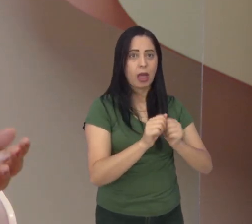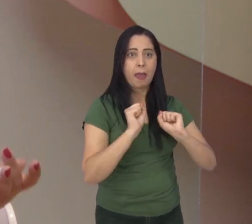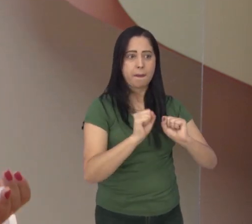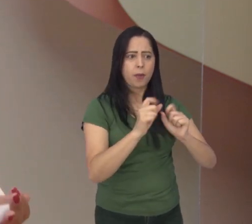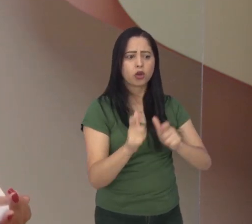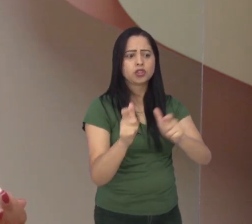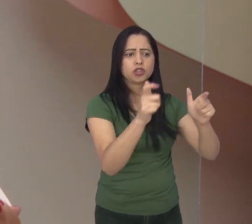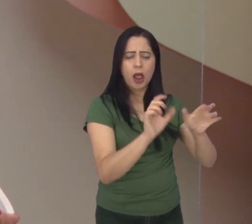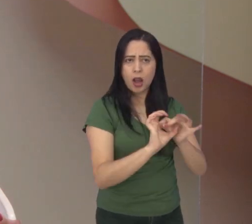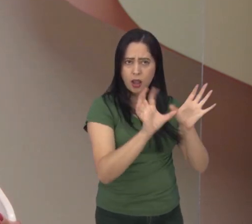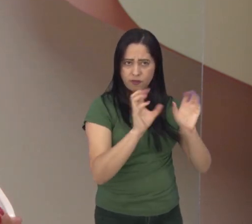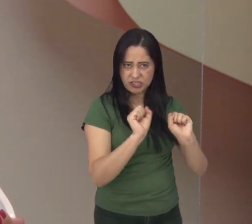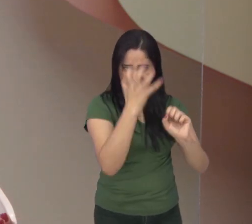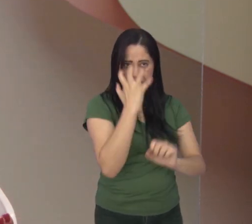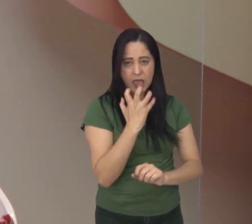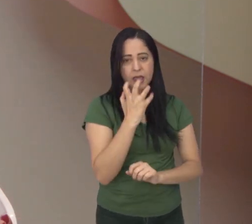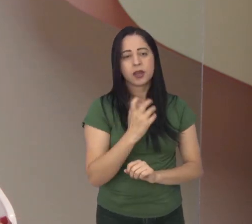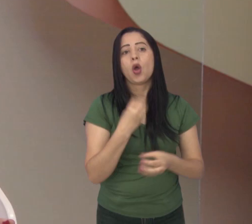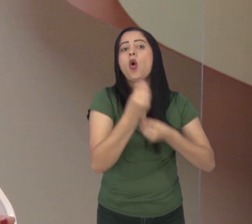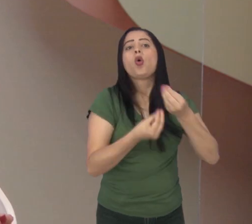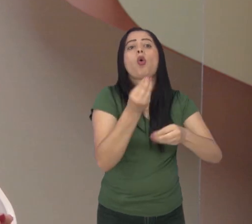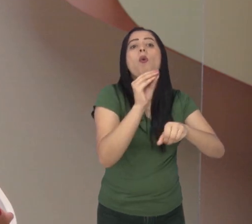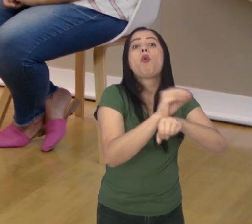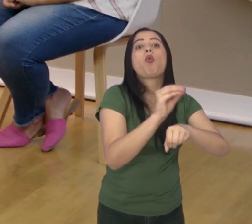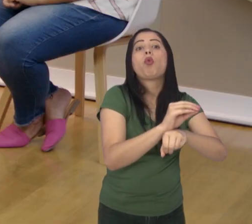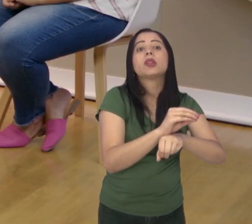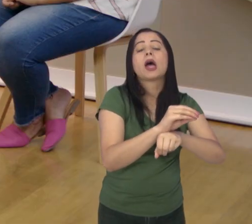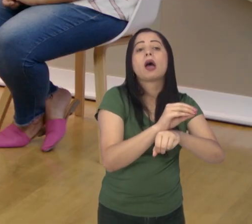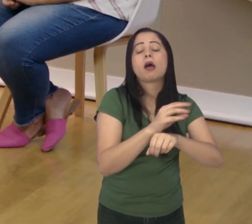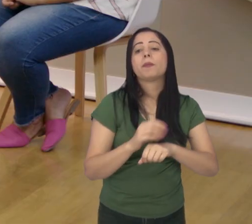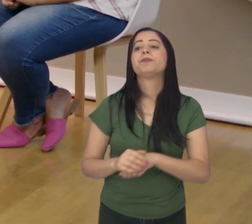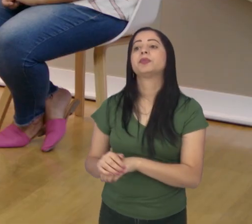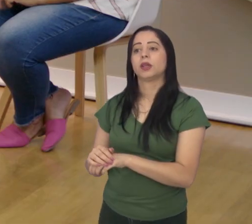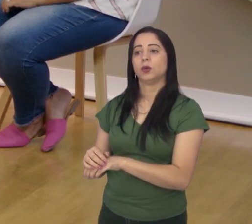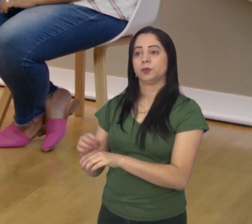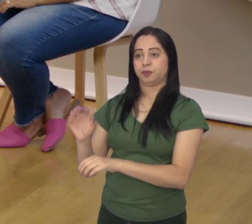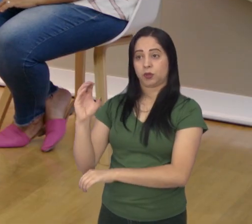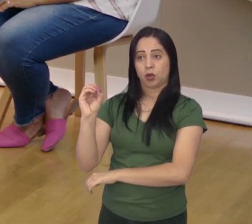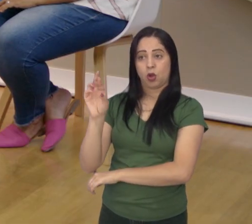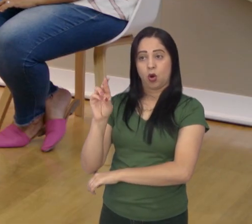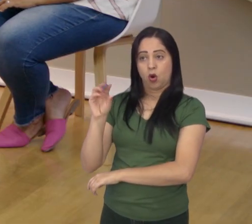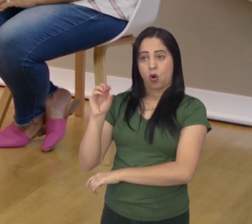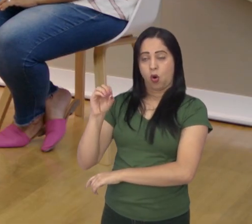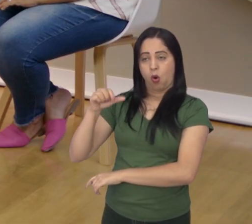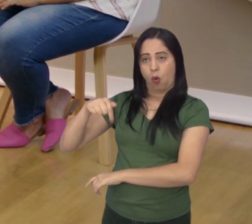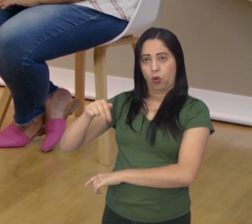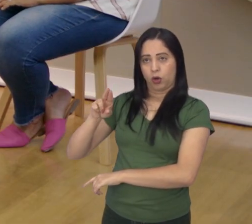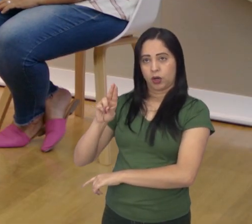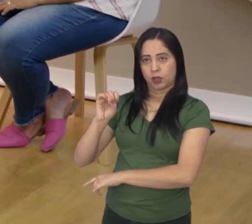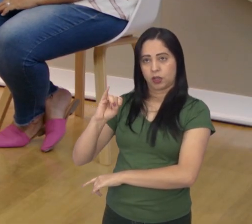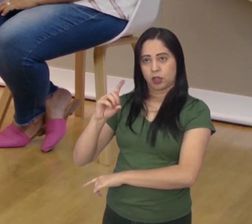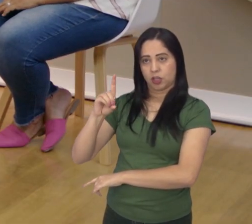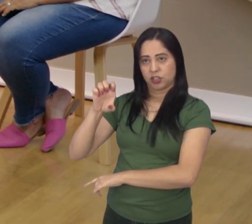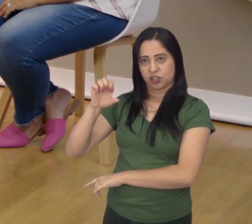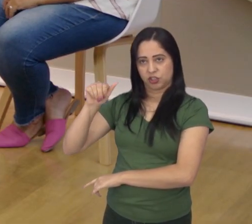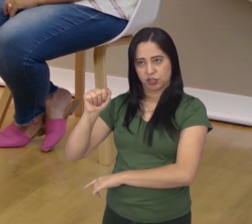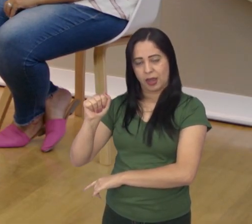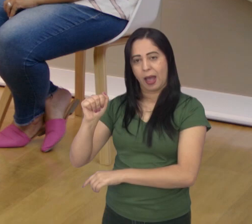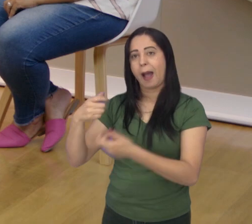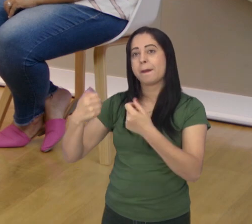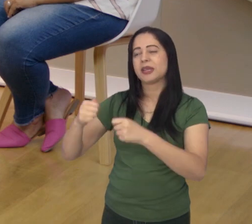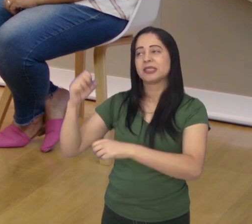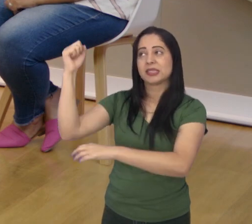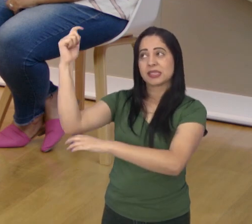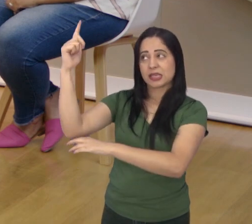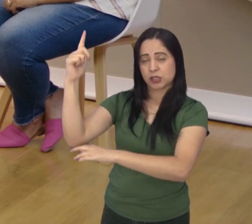Quais são os cuidados específicos com as orquídeas? Olha, orquídeas, elas gostam de meia sombra, meio sol também, né? Levando em